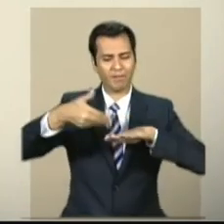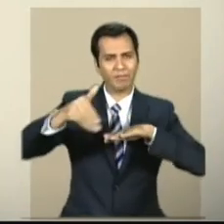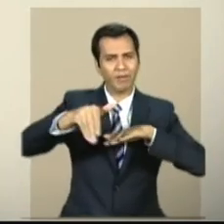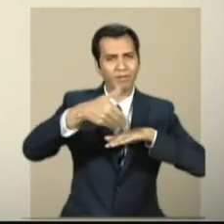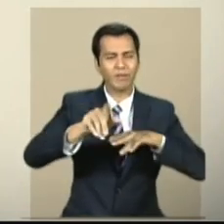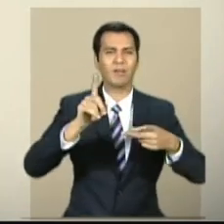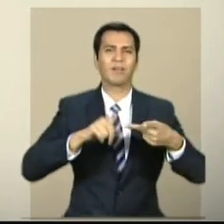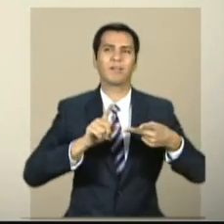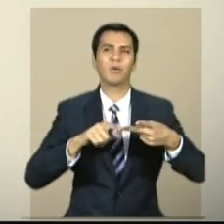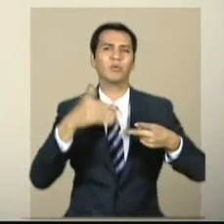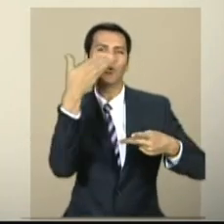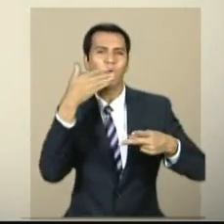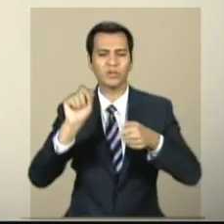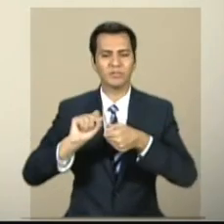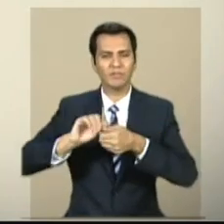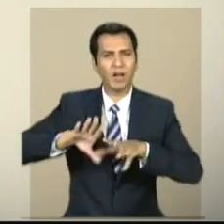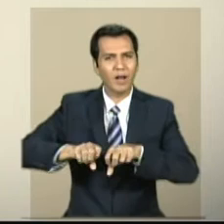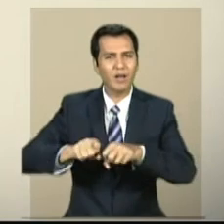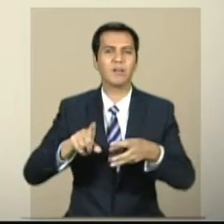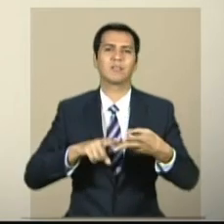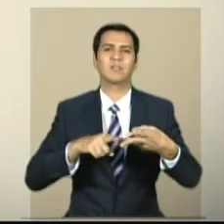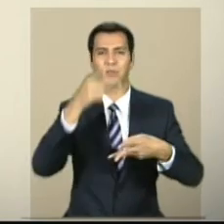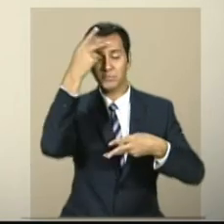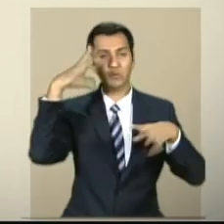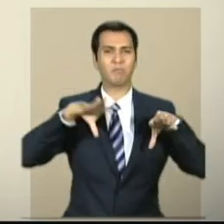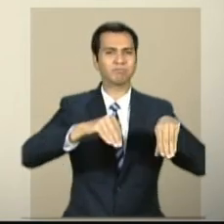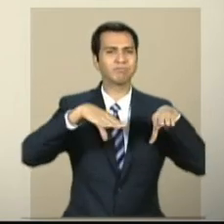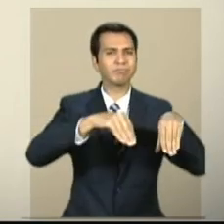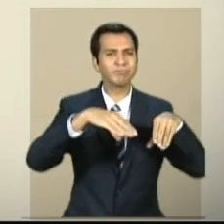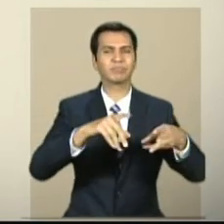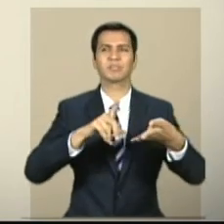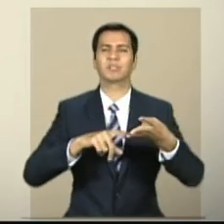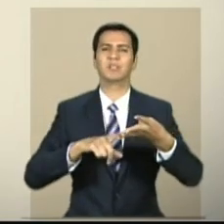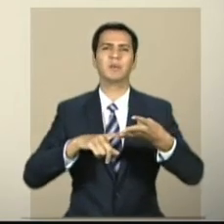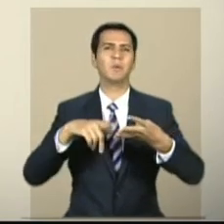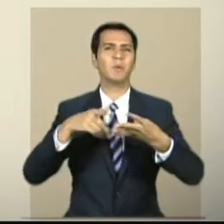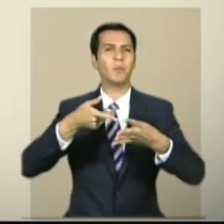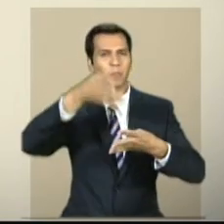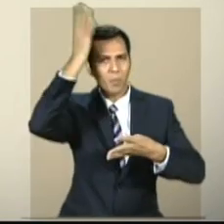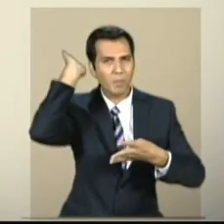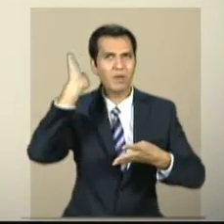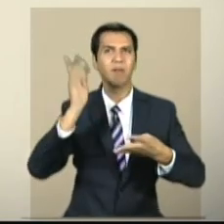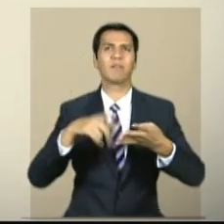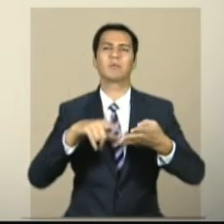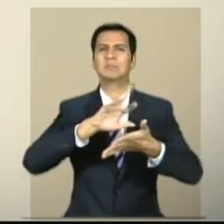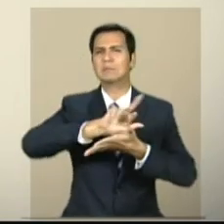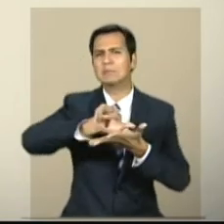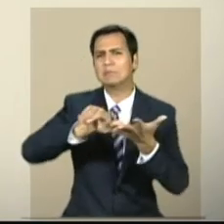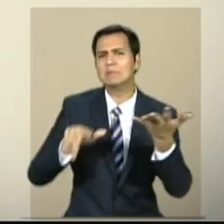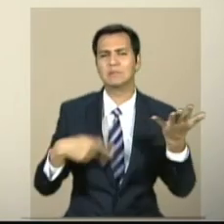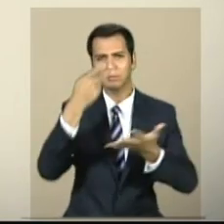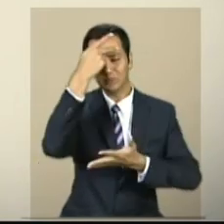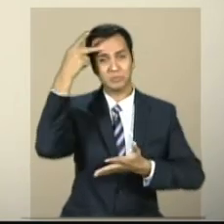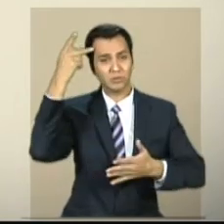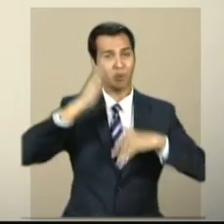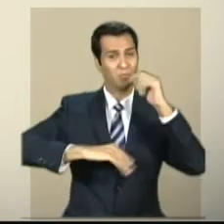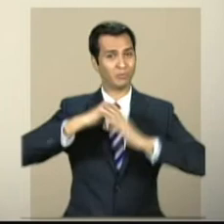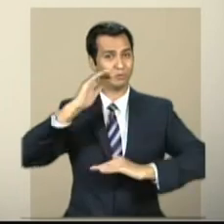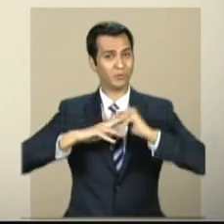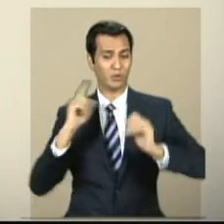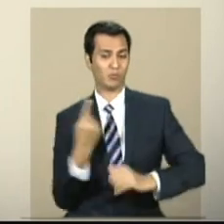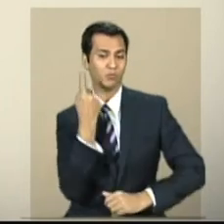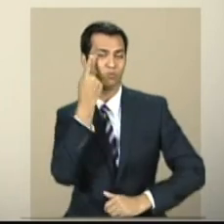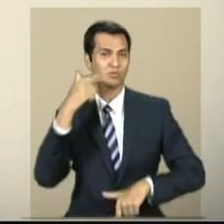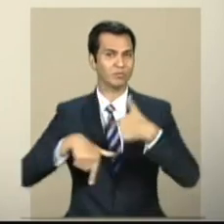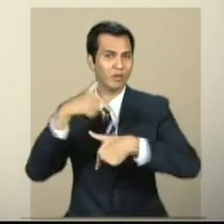ambulantes, doceiras, massagistas, bombeiros eletricistas e outros poderão faturar mais e continuar com